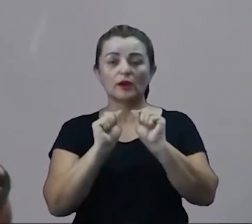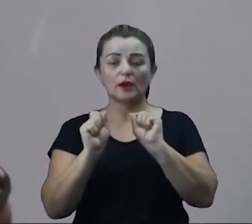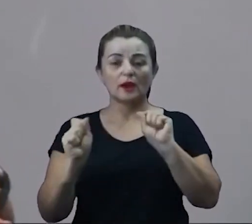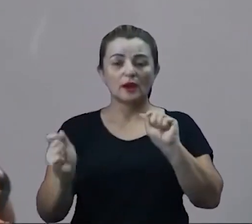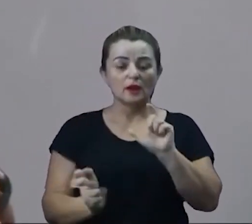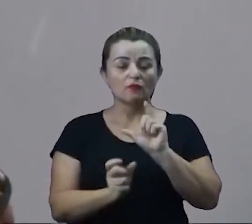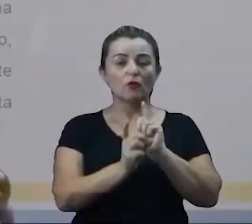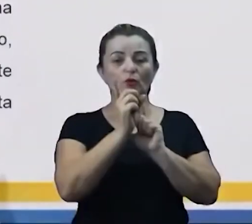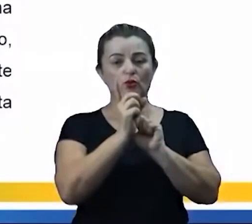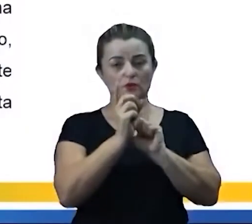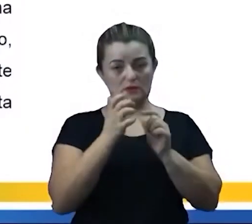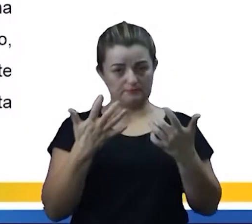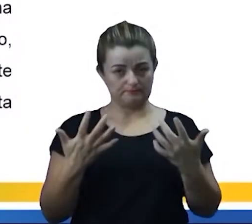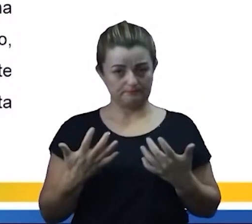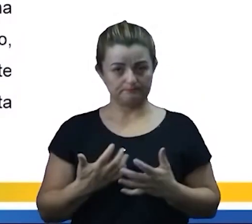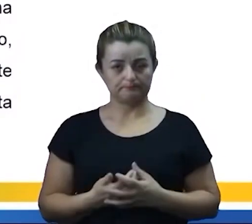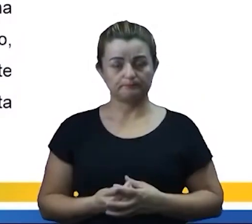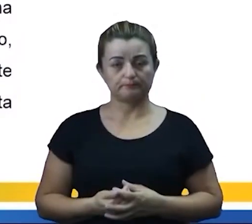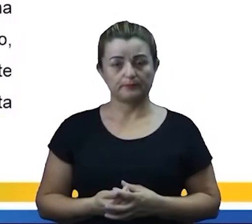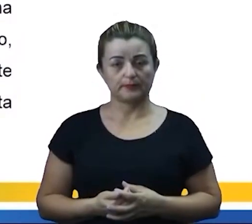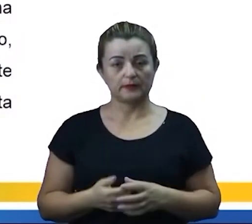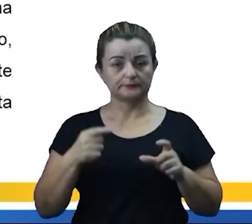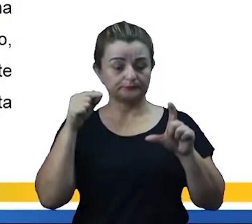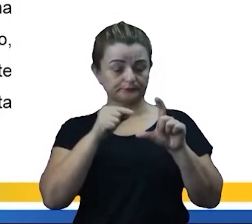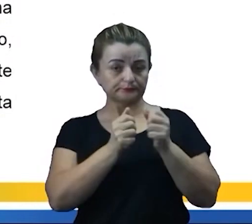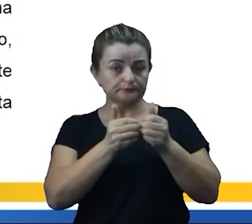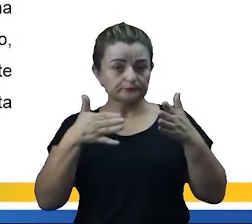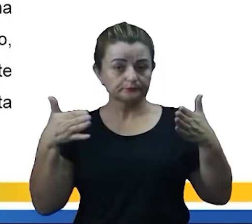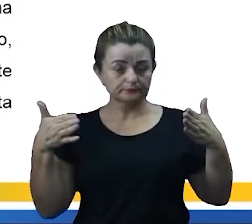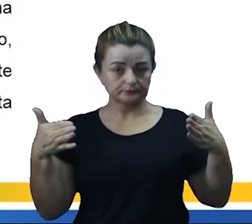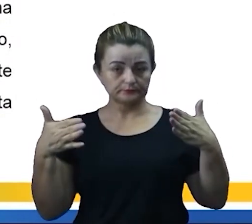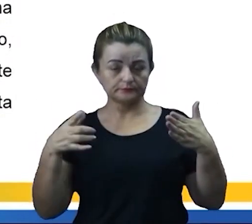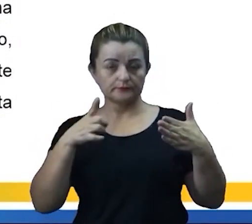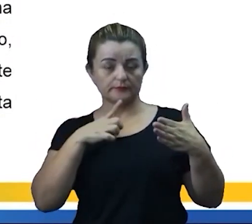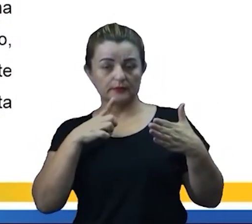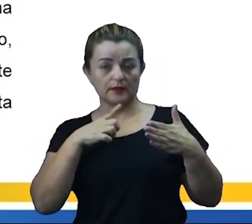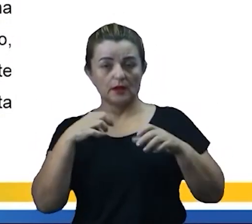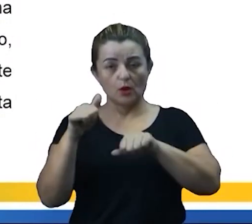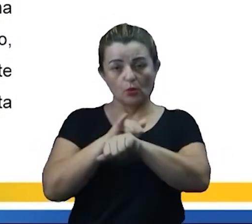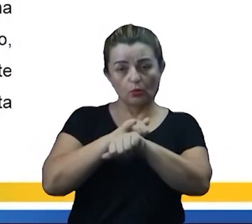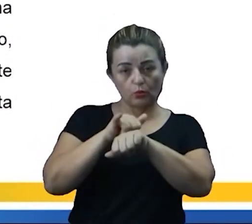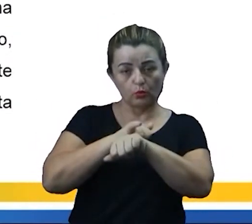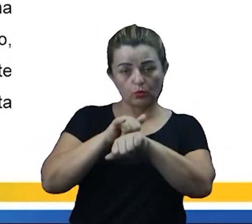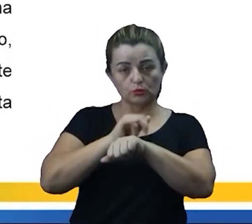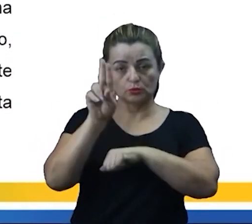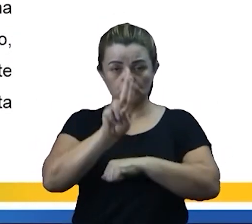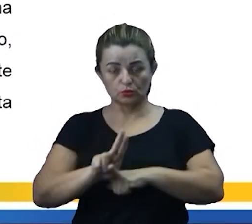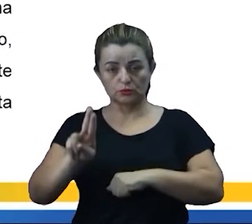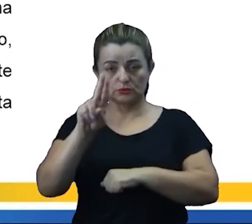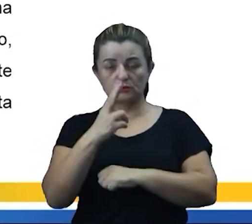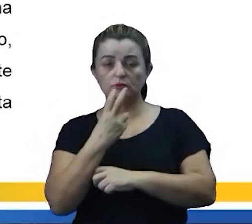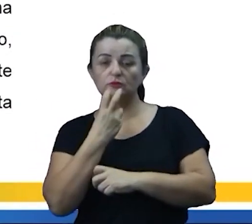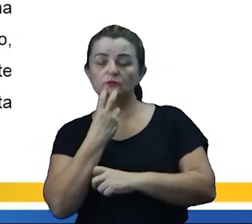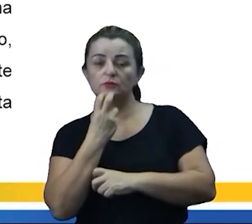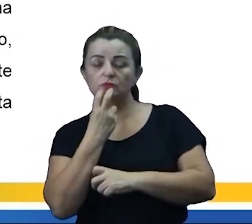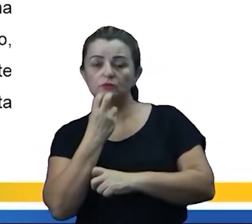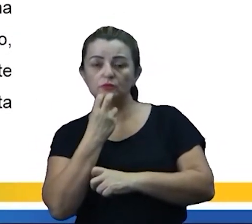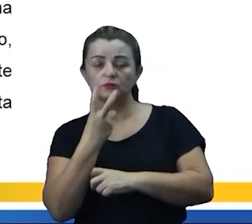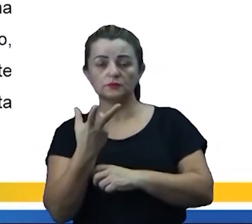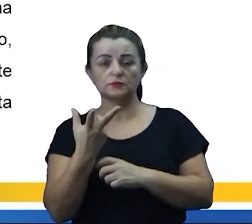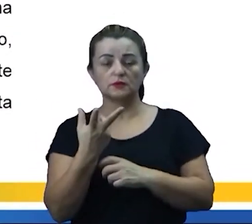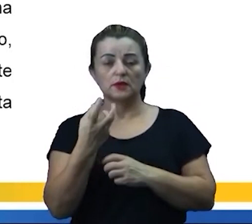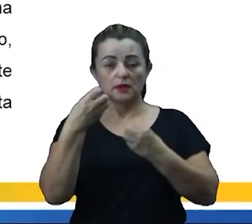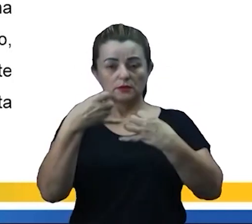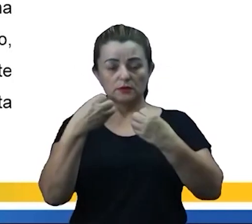acesso ao texto completo, tá? Aqui nessa introdução, ela fez a estratégia usando Machado de Assis ali, né, falando da